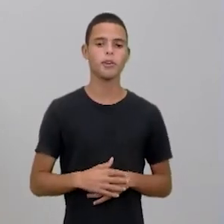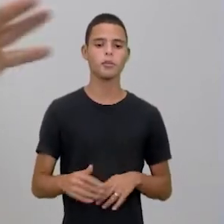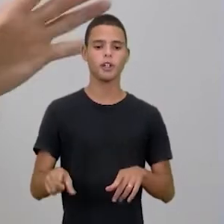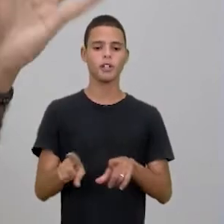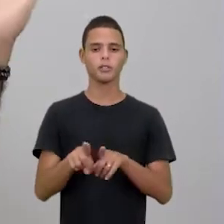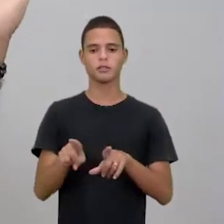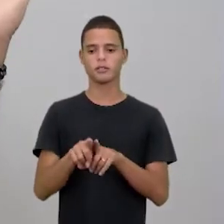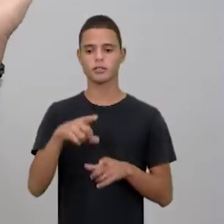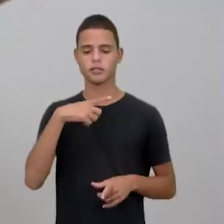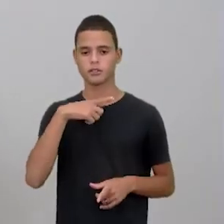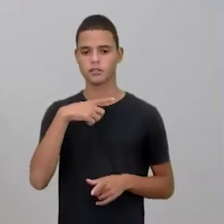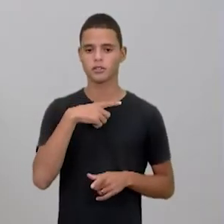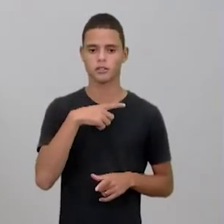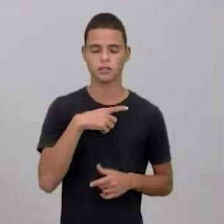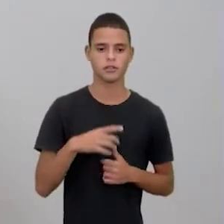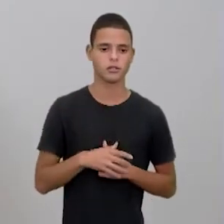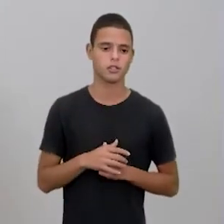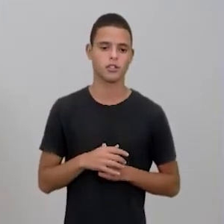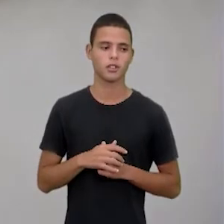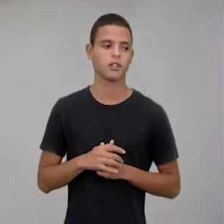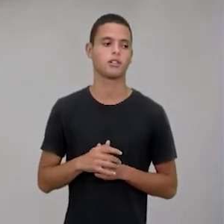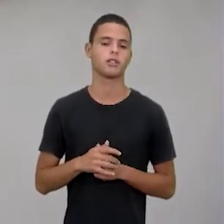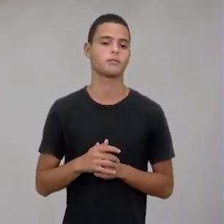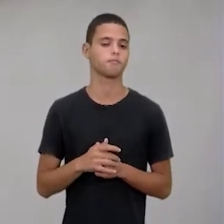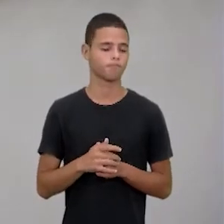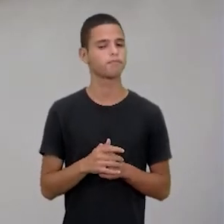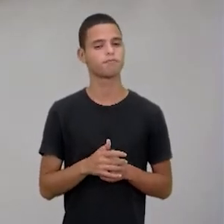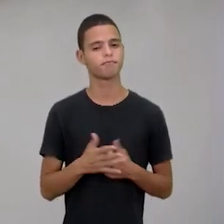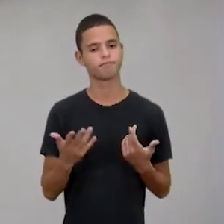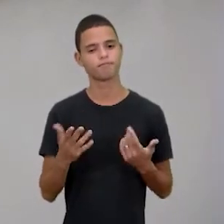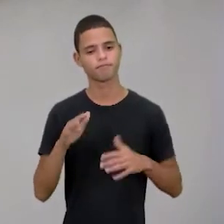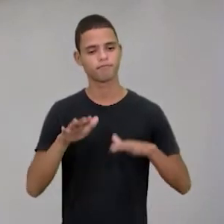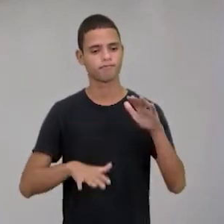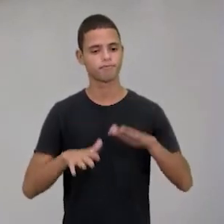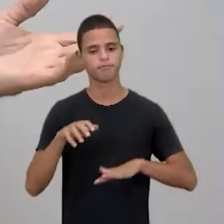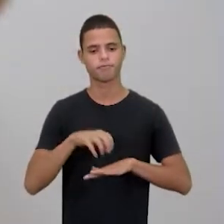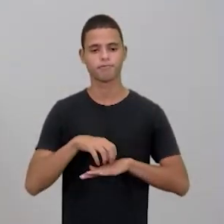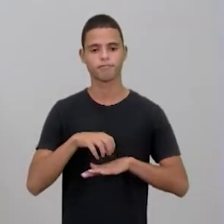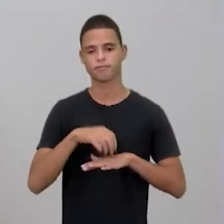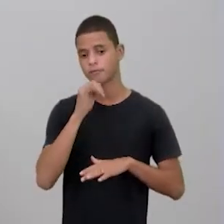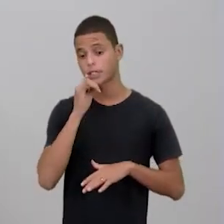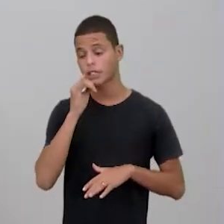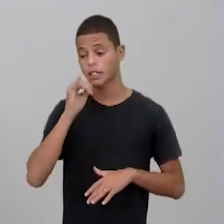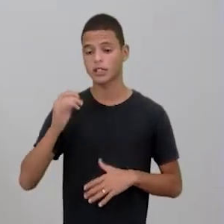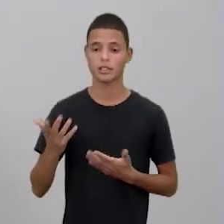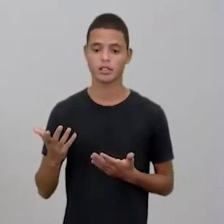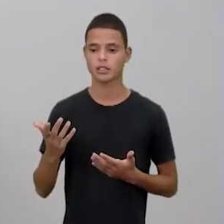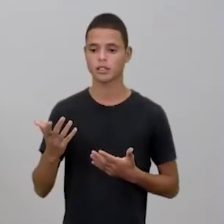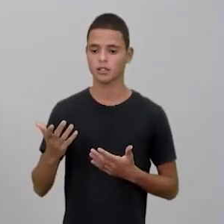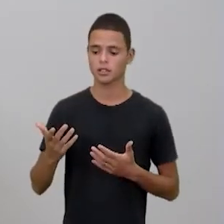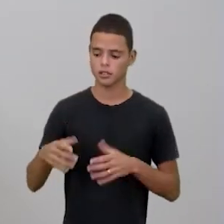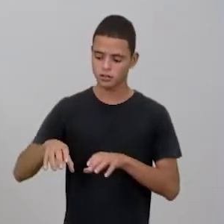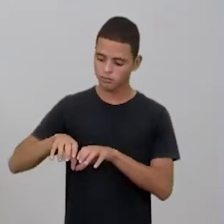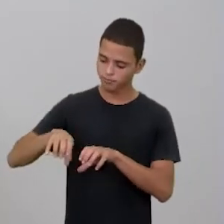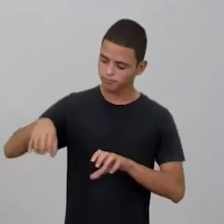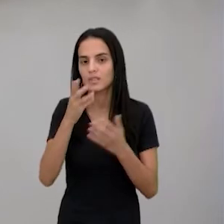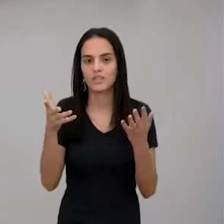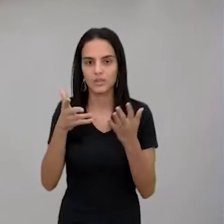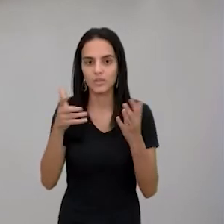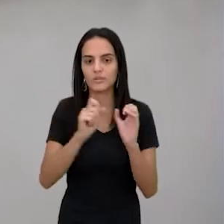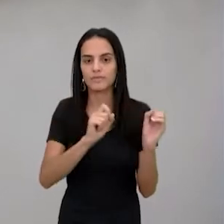E é nessa pegada que a agricultura começa a ficar com essa cara que a gente conhece e com uma dependência que a gente traz